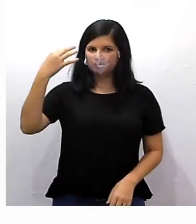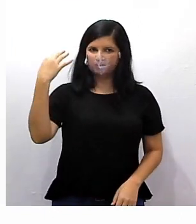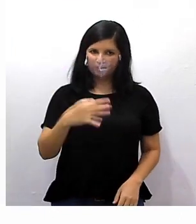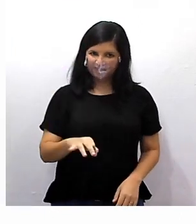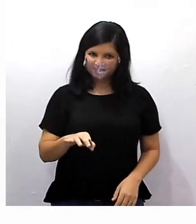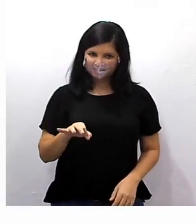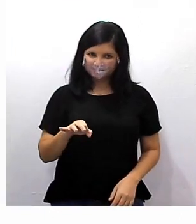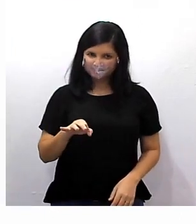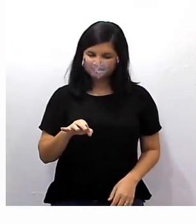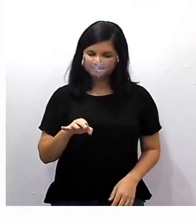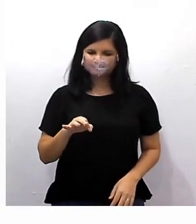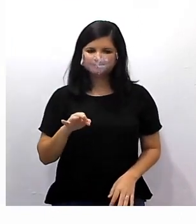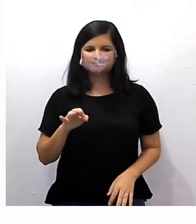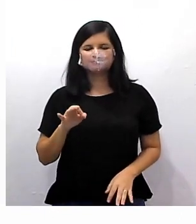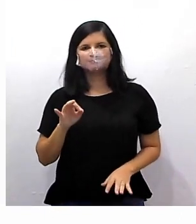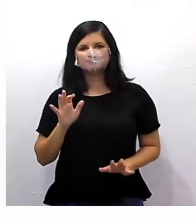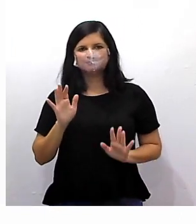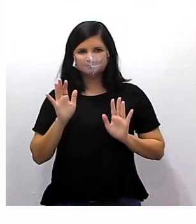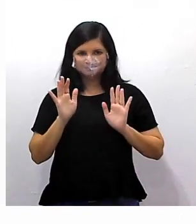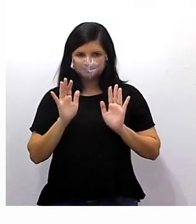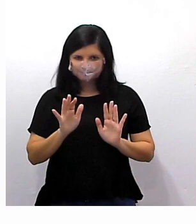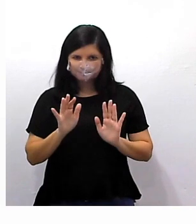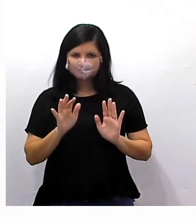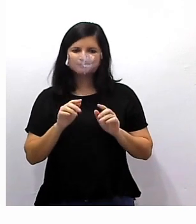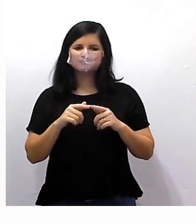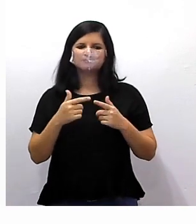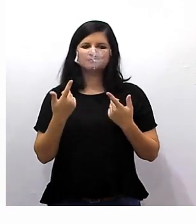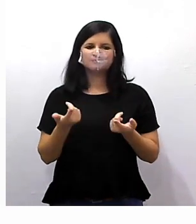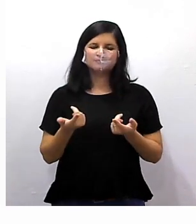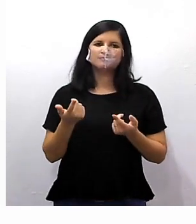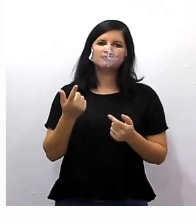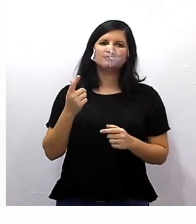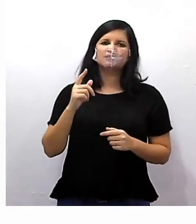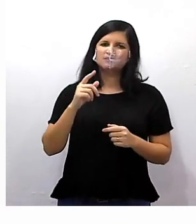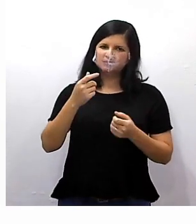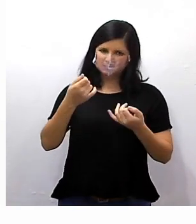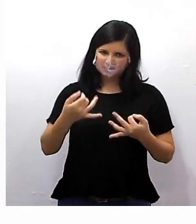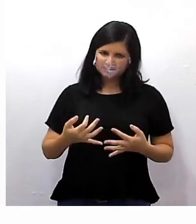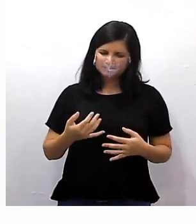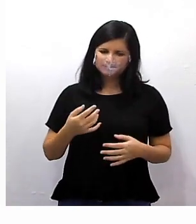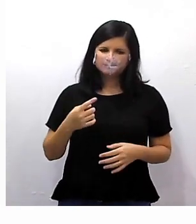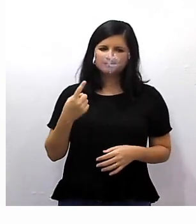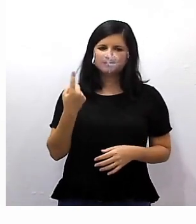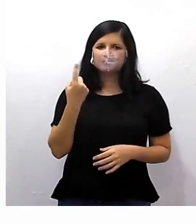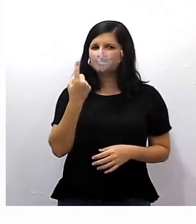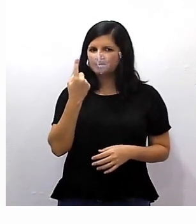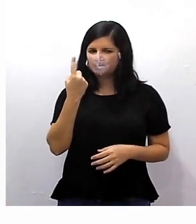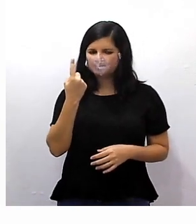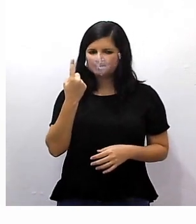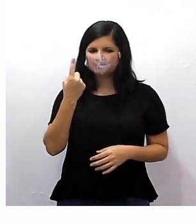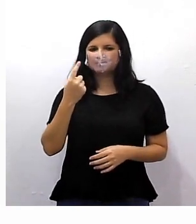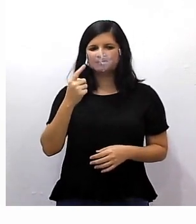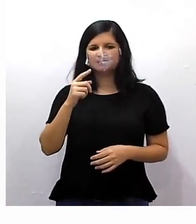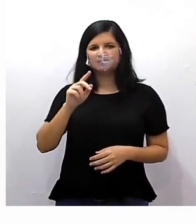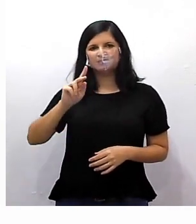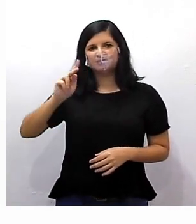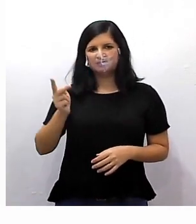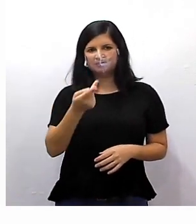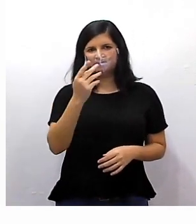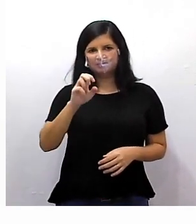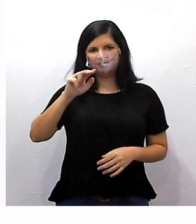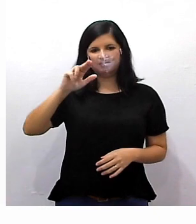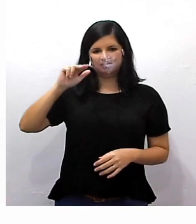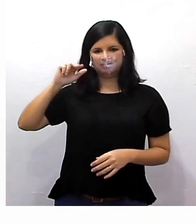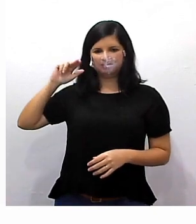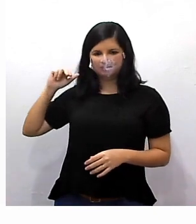né, marca a alternativa correta. Diz o seguinte, he never came back, he never came